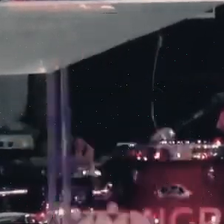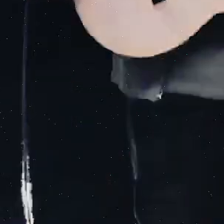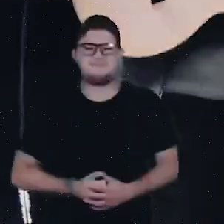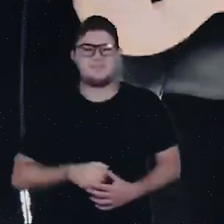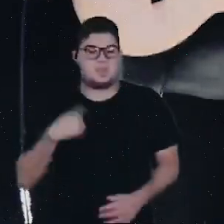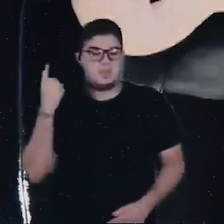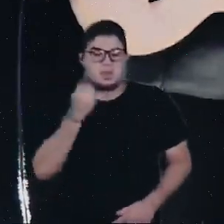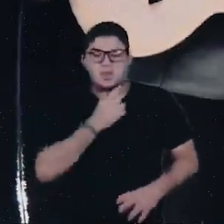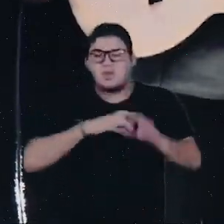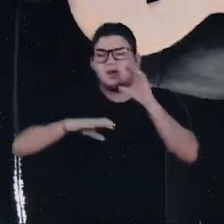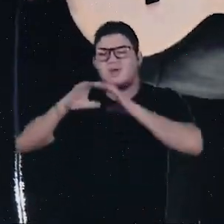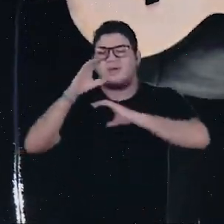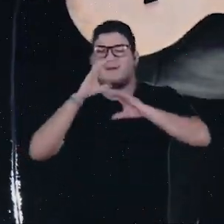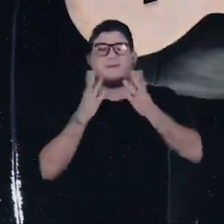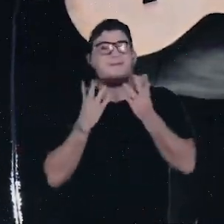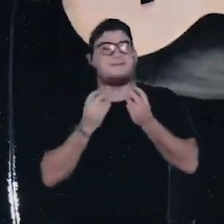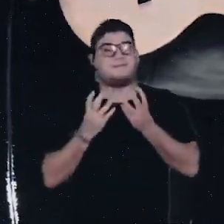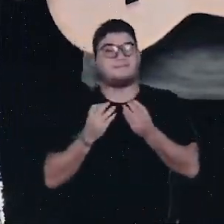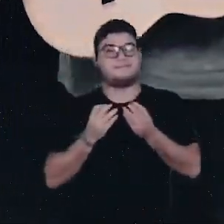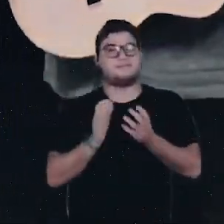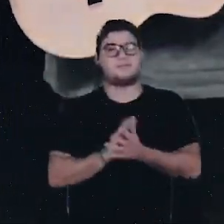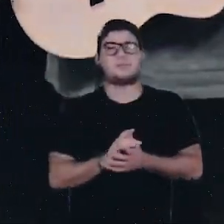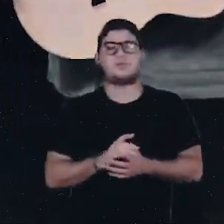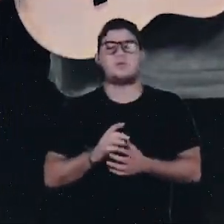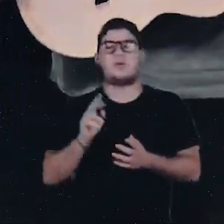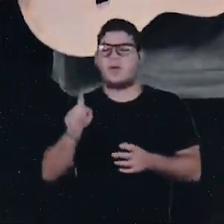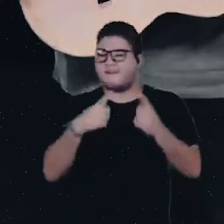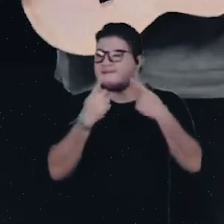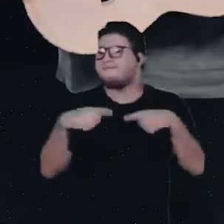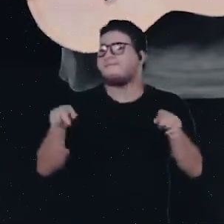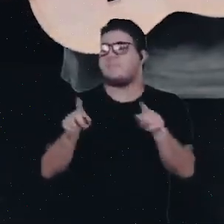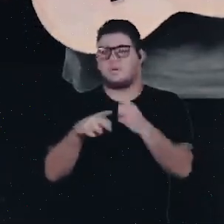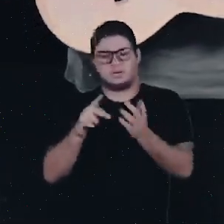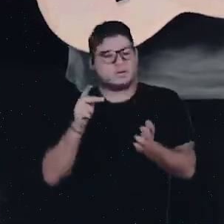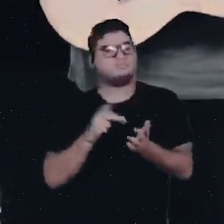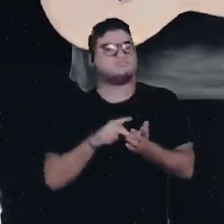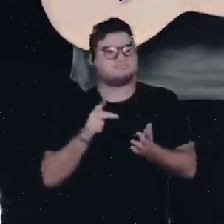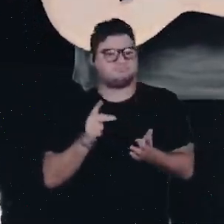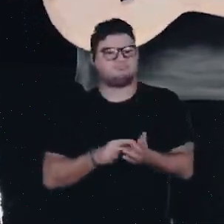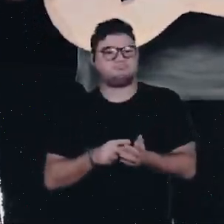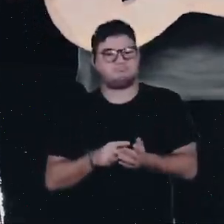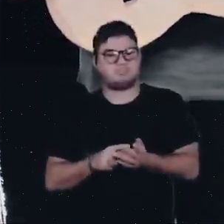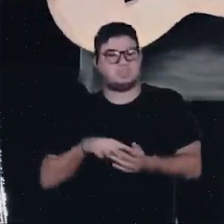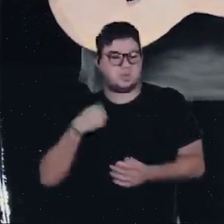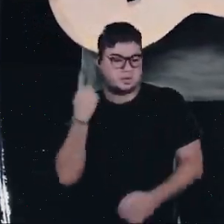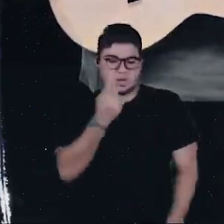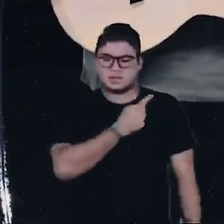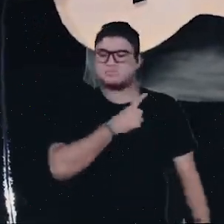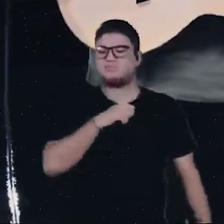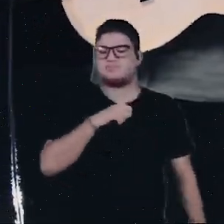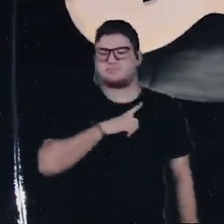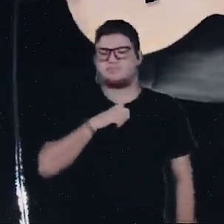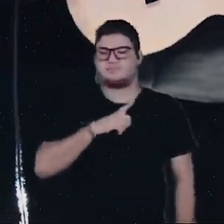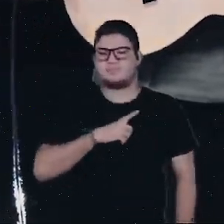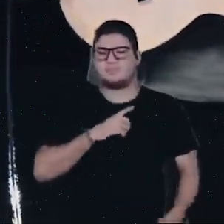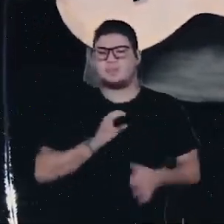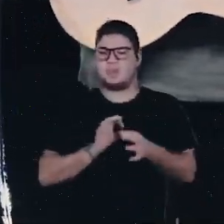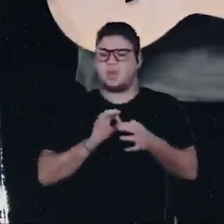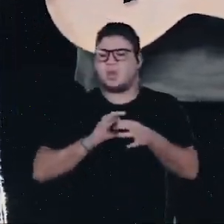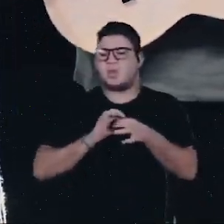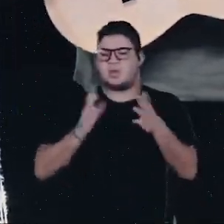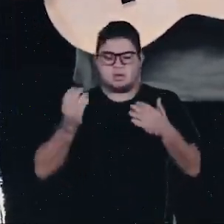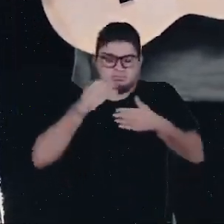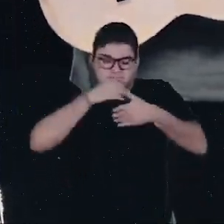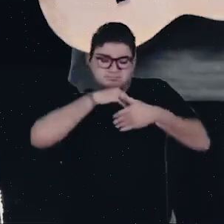A gente canta muito, né? Mas ela é uma verdade, gente. É isso que a gente tem que permitir que entre no